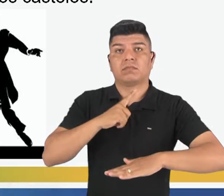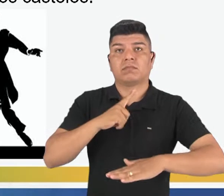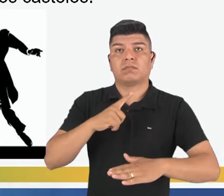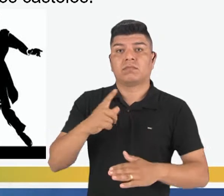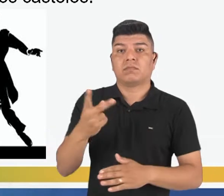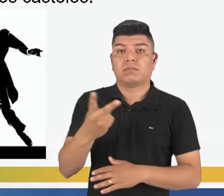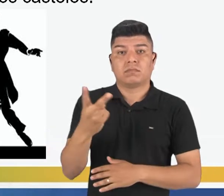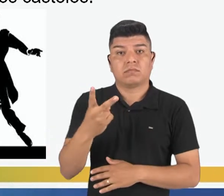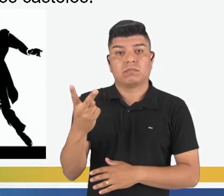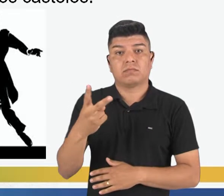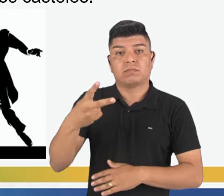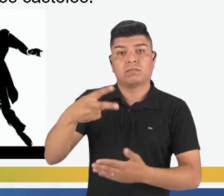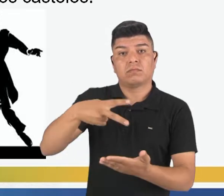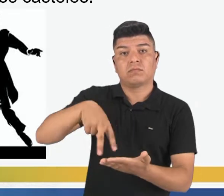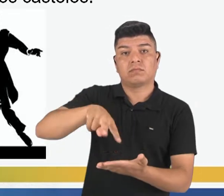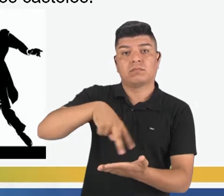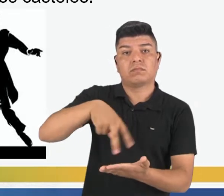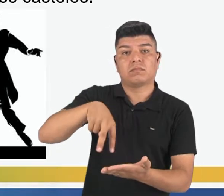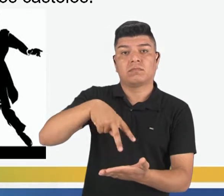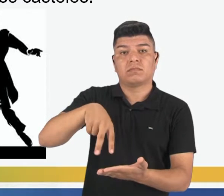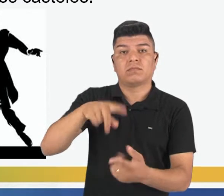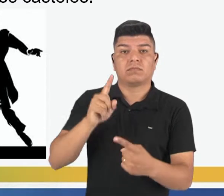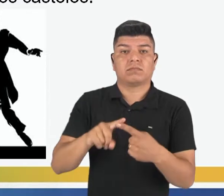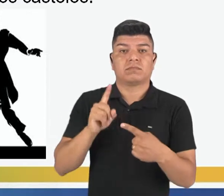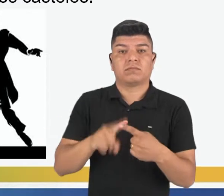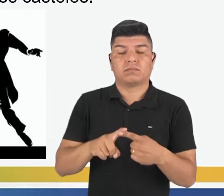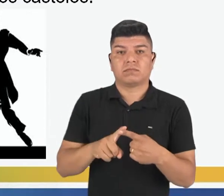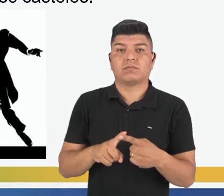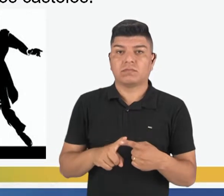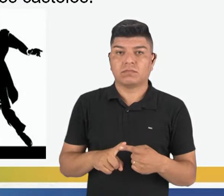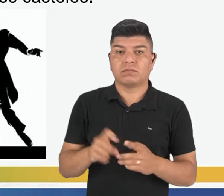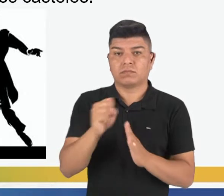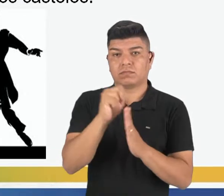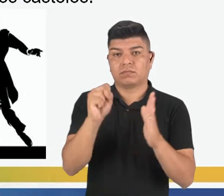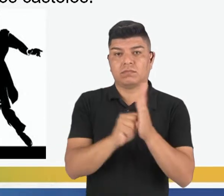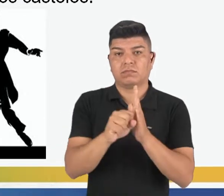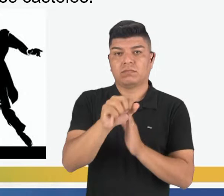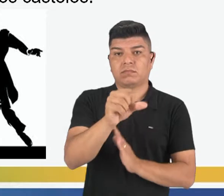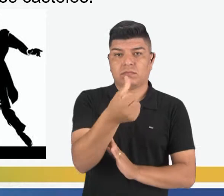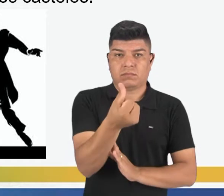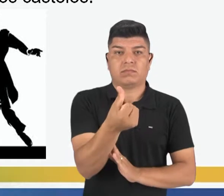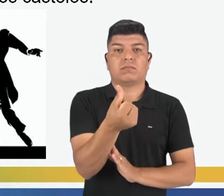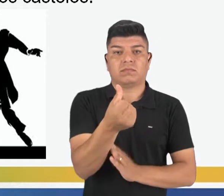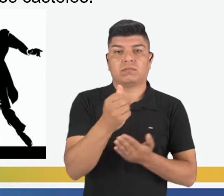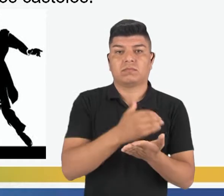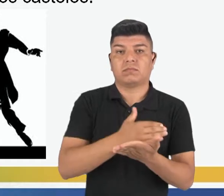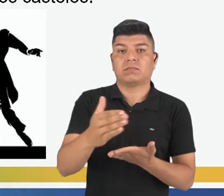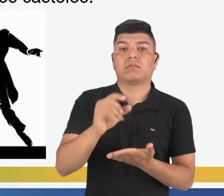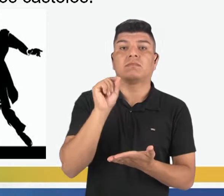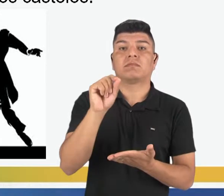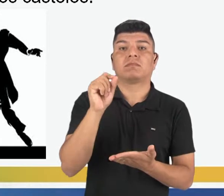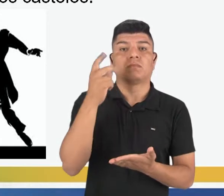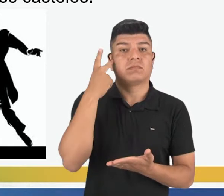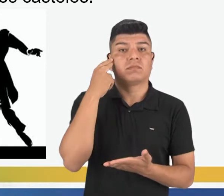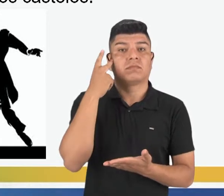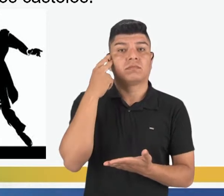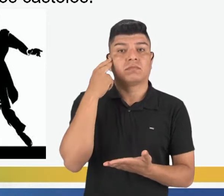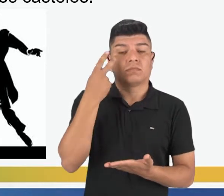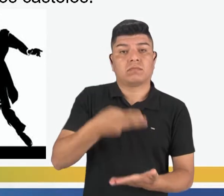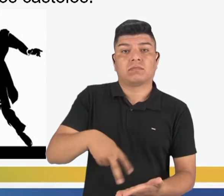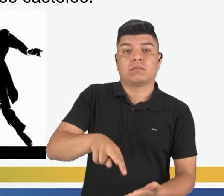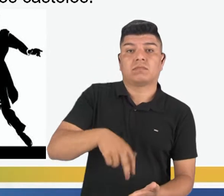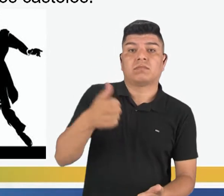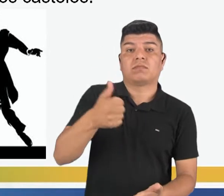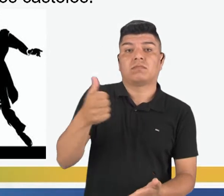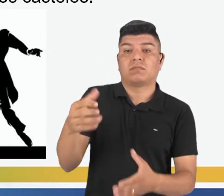casal dançando, porque esse tratado do século XVI, eu começo a normatizar a dança,